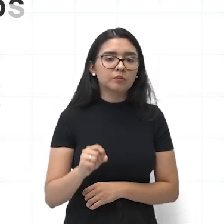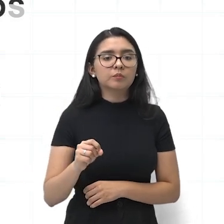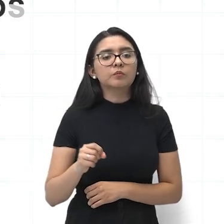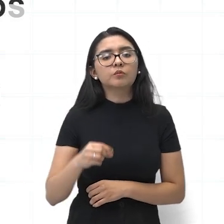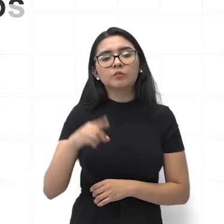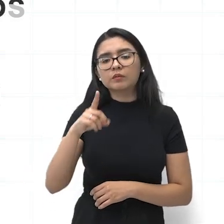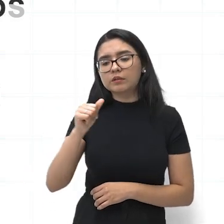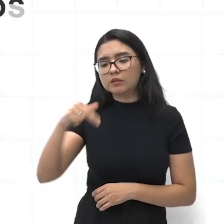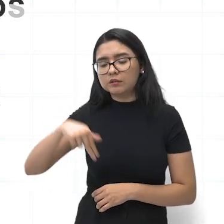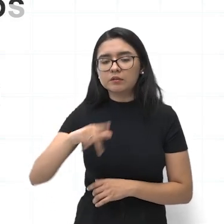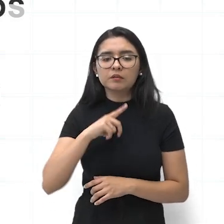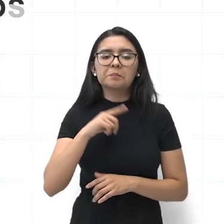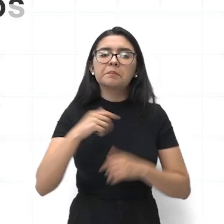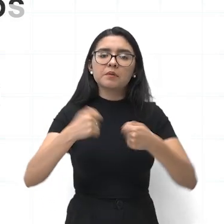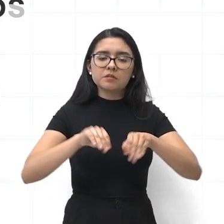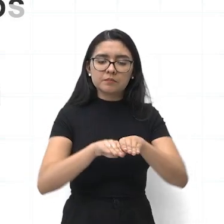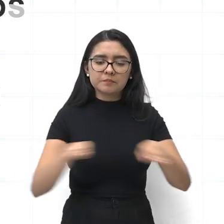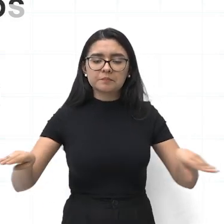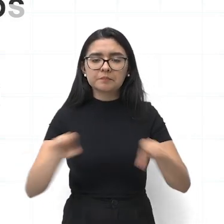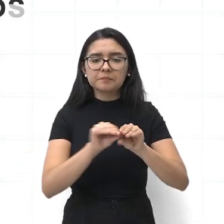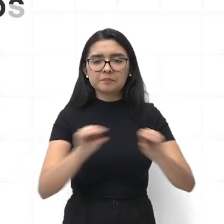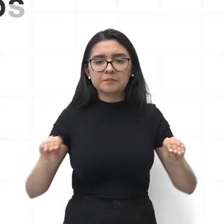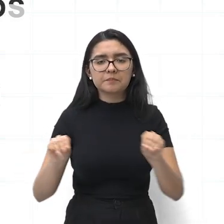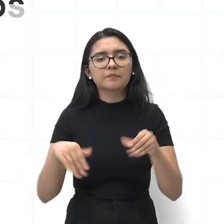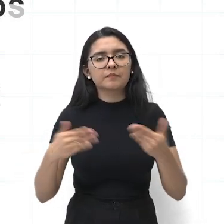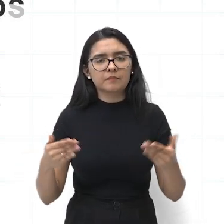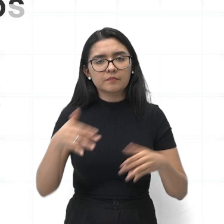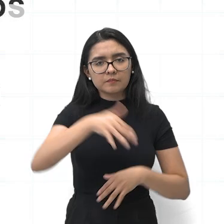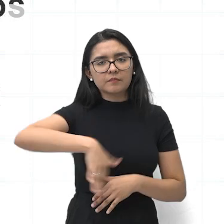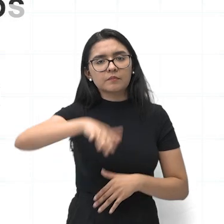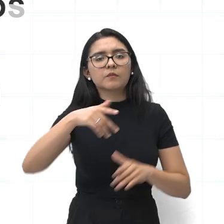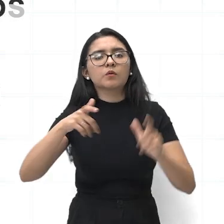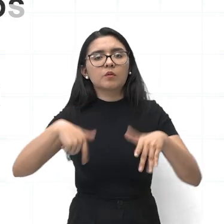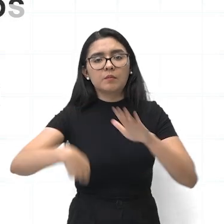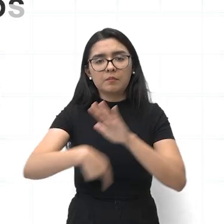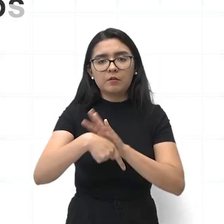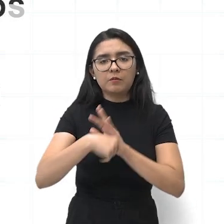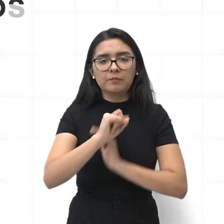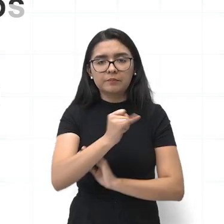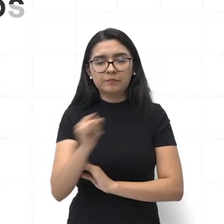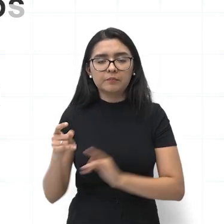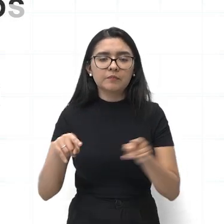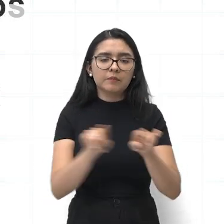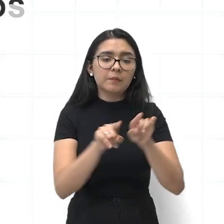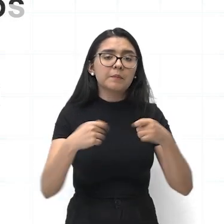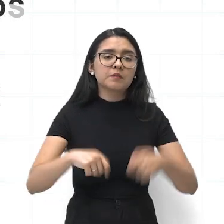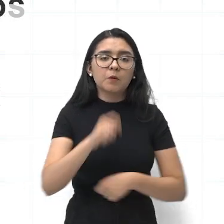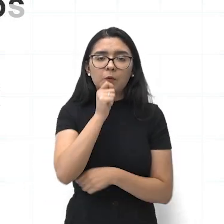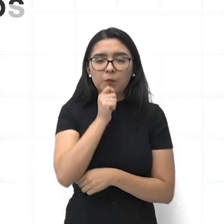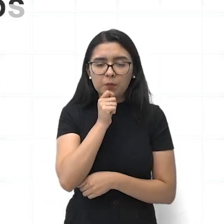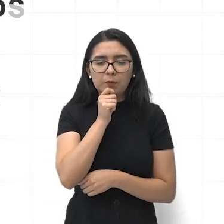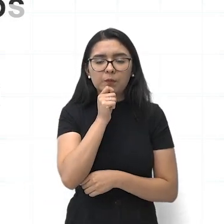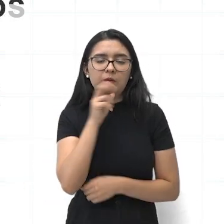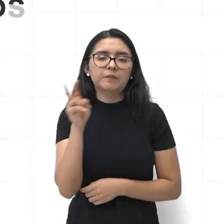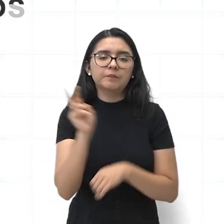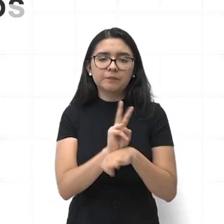obrigatoriamente ser realizadas no tatame, que é o ambiente onde nós estávamos, e na presença de árbitros, ok?